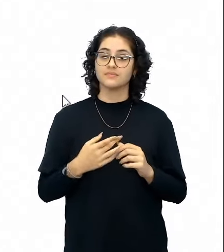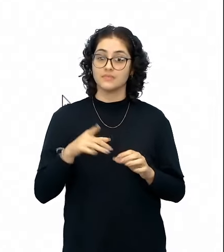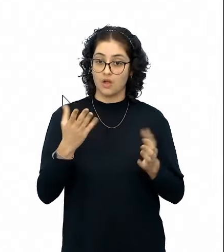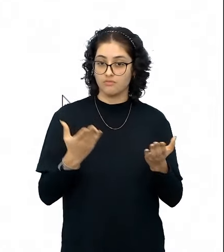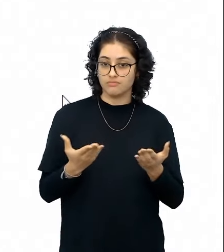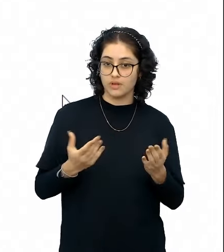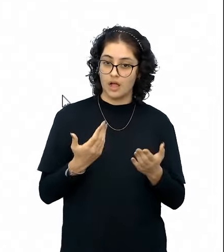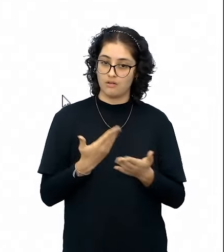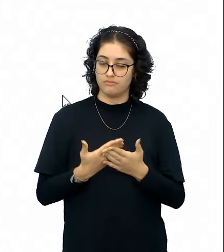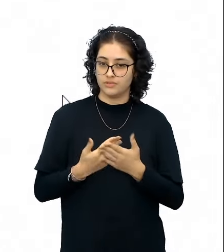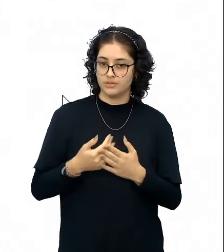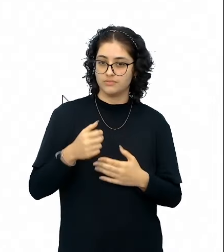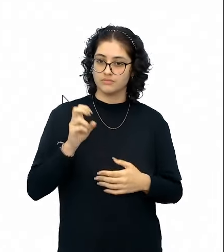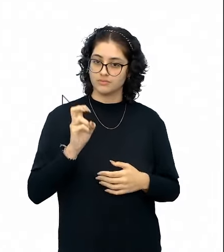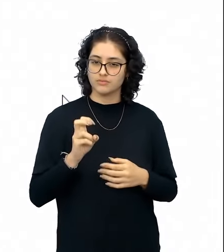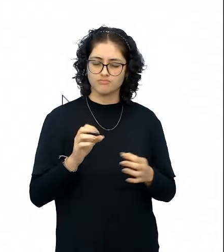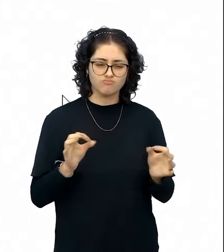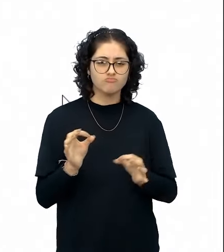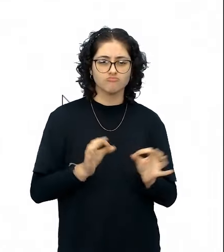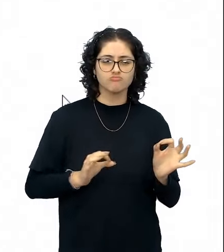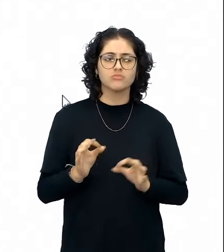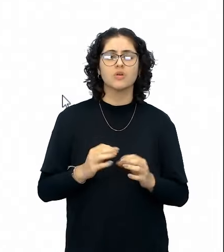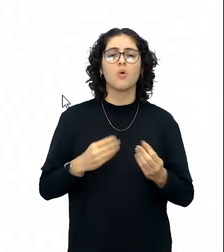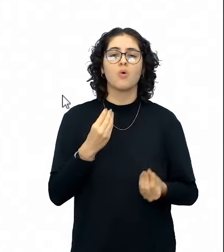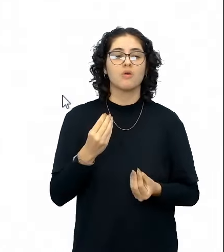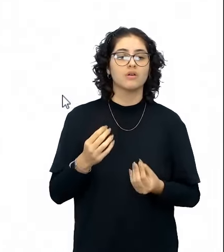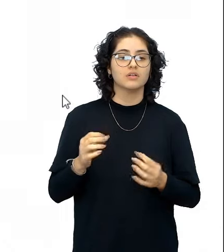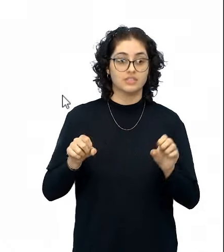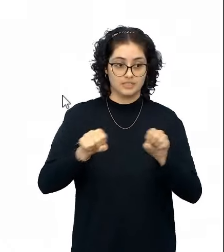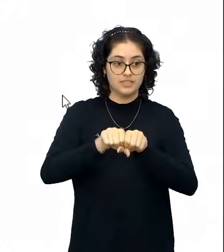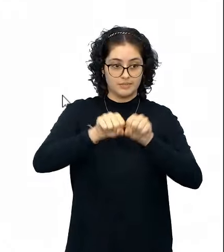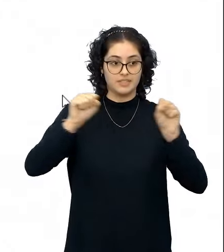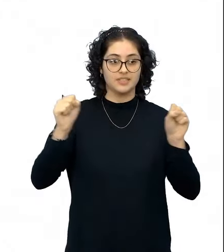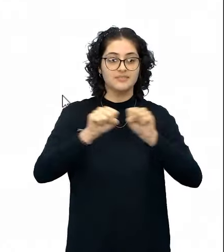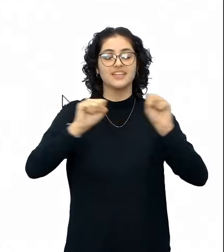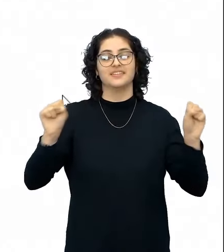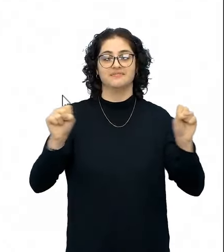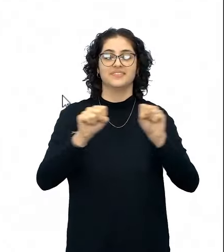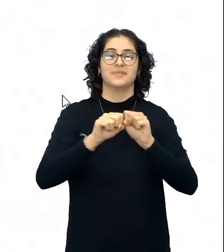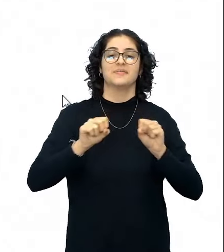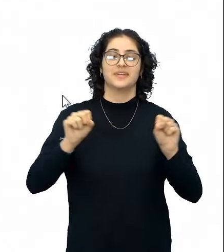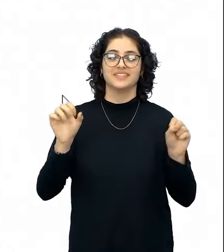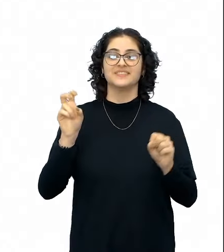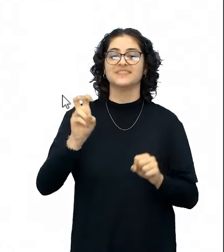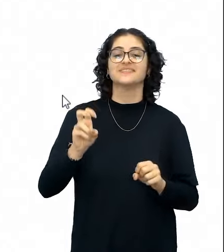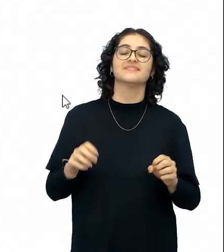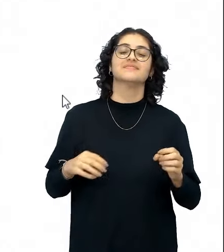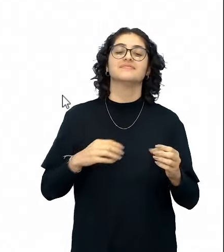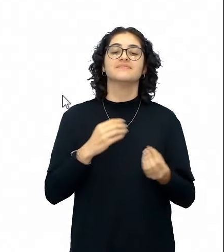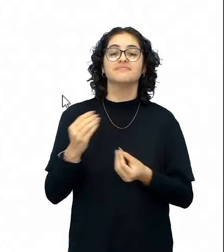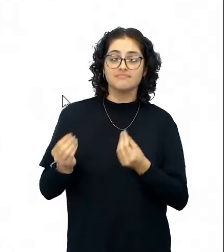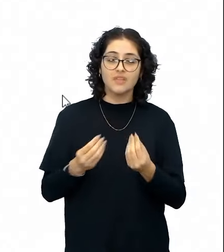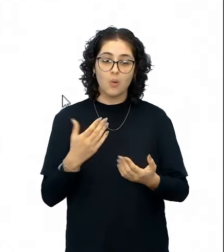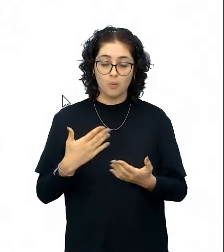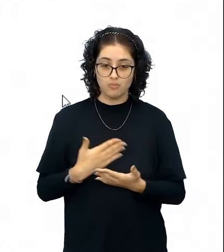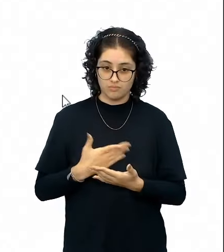Sistematizando a aula 5. Como foi essa aula 5? Como ela pode ter sido, né, pensada? Então, antes